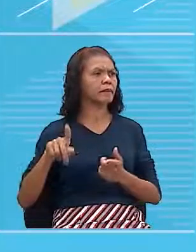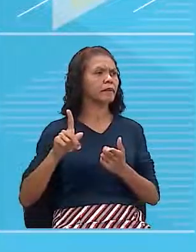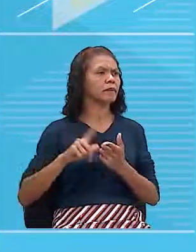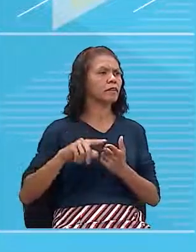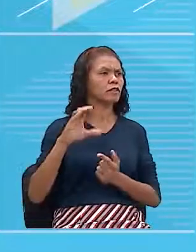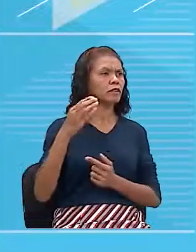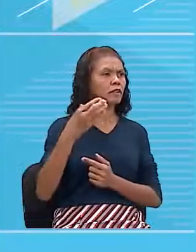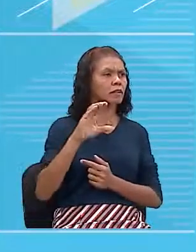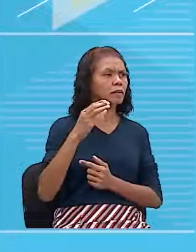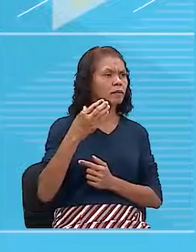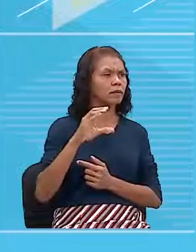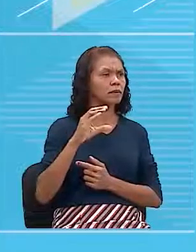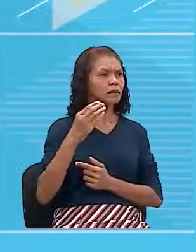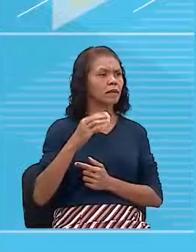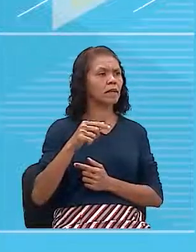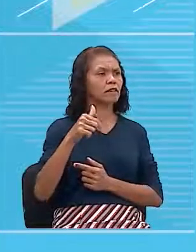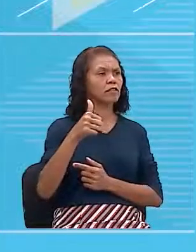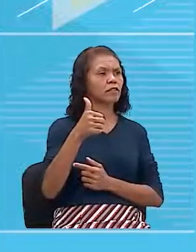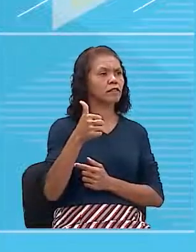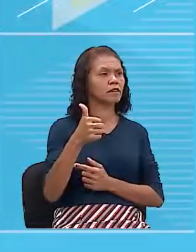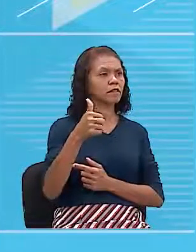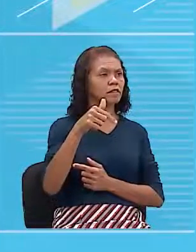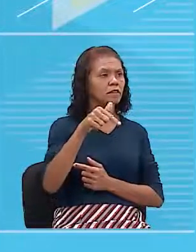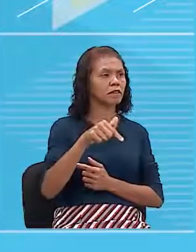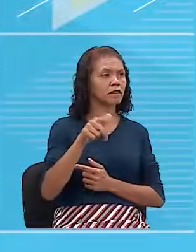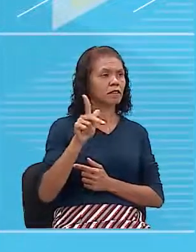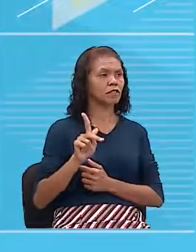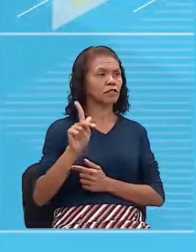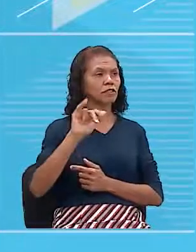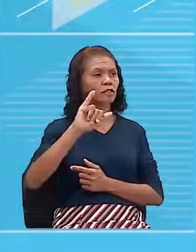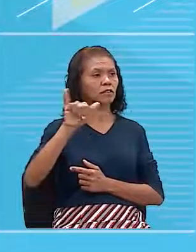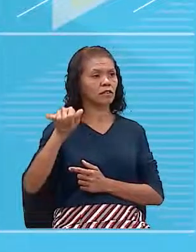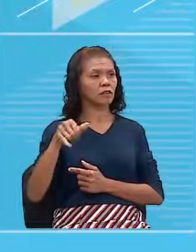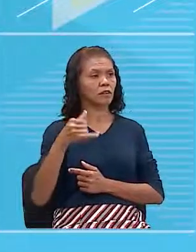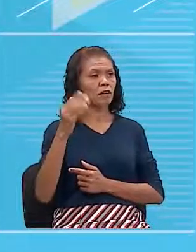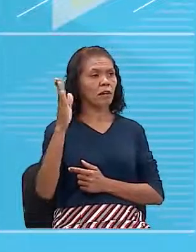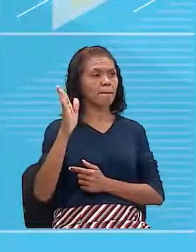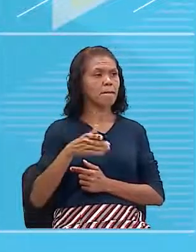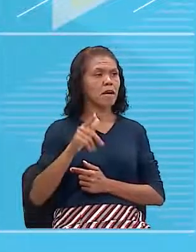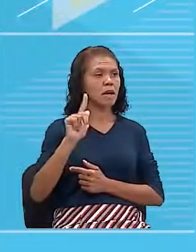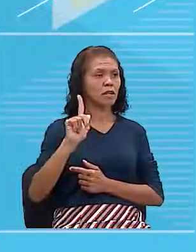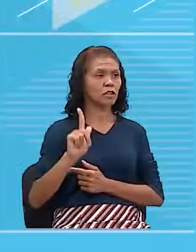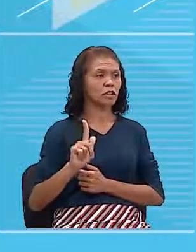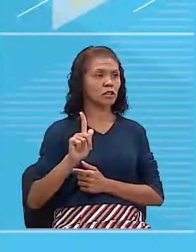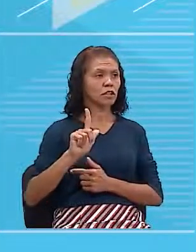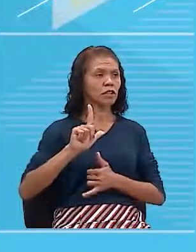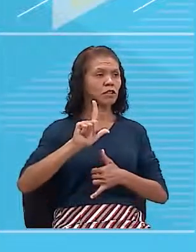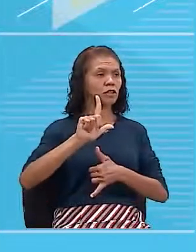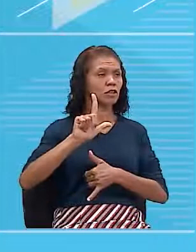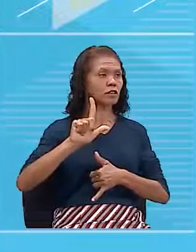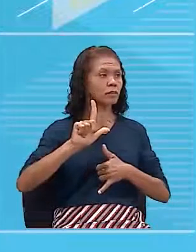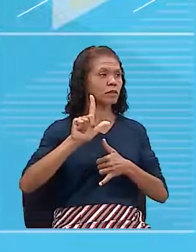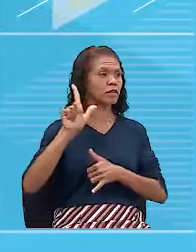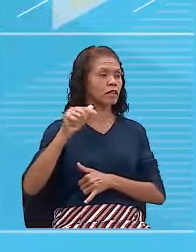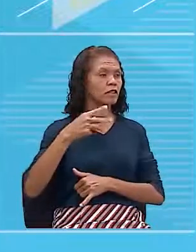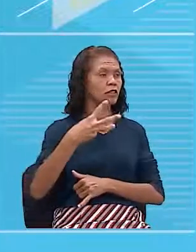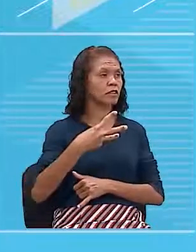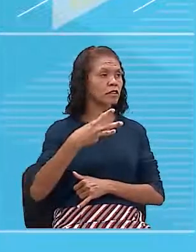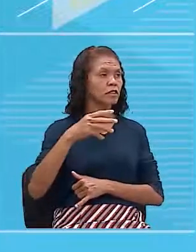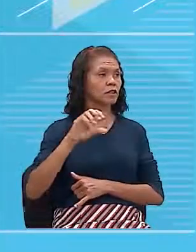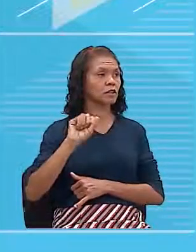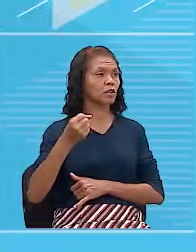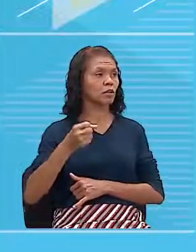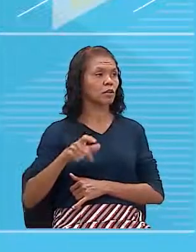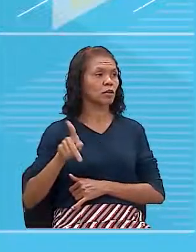dos lipídios é de 38 kg já une programa se esta barra de chocolate tem 50 gramas quanto de energia ela me fornecer a